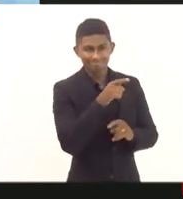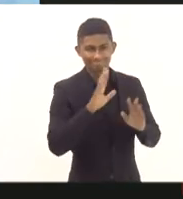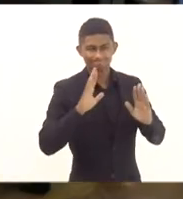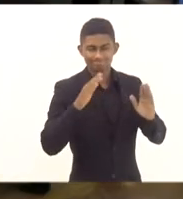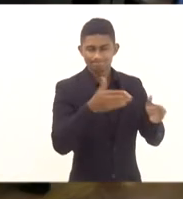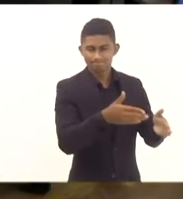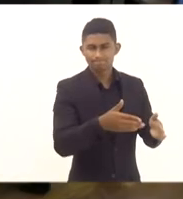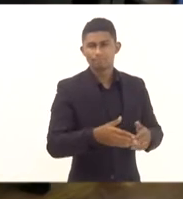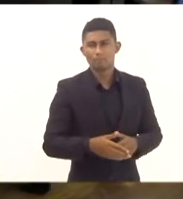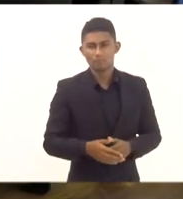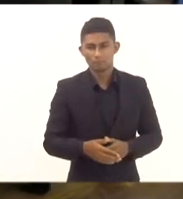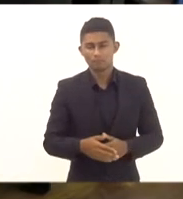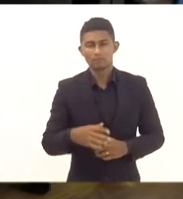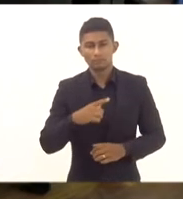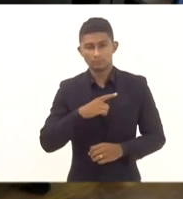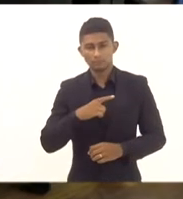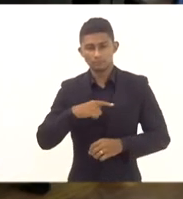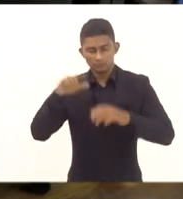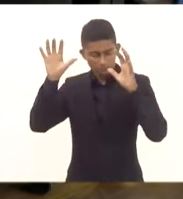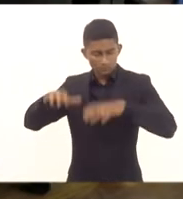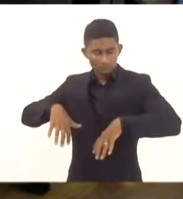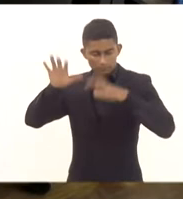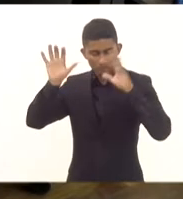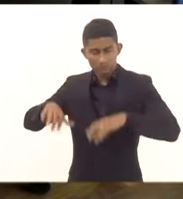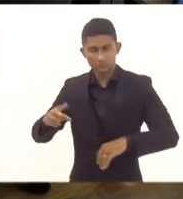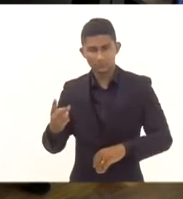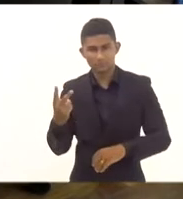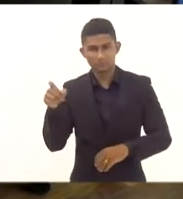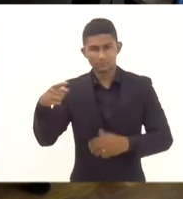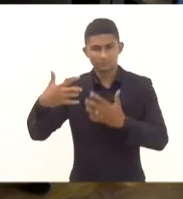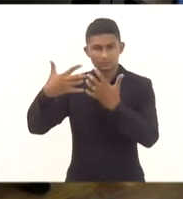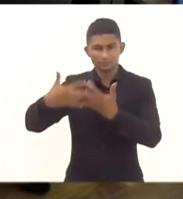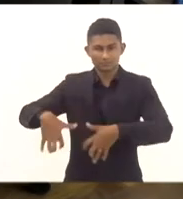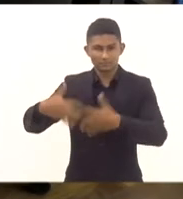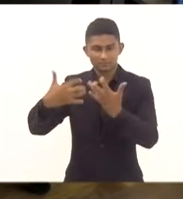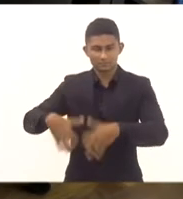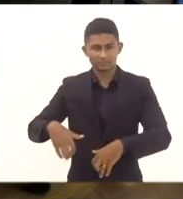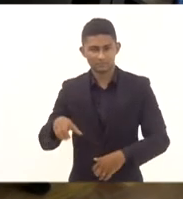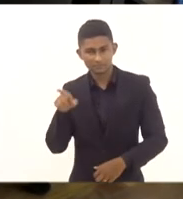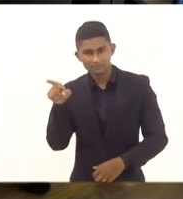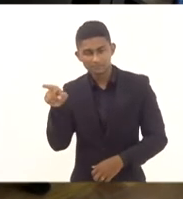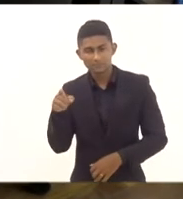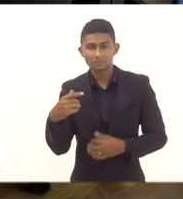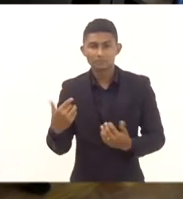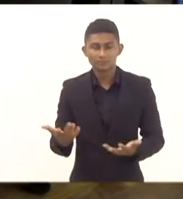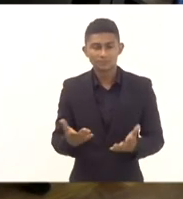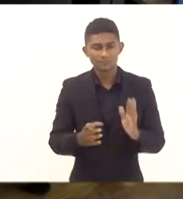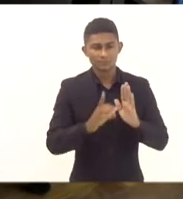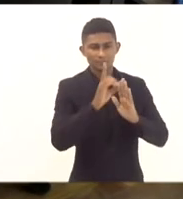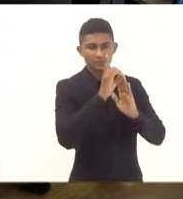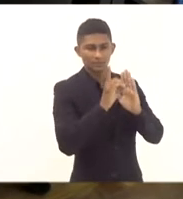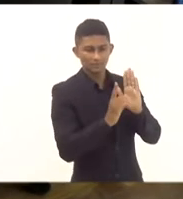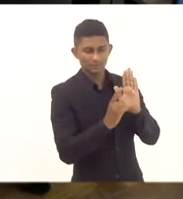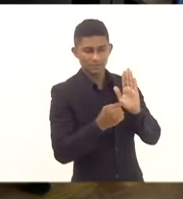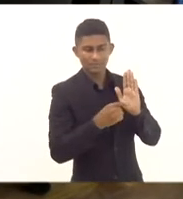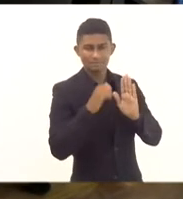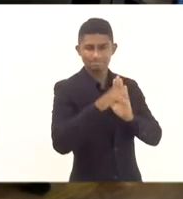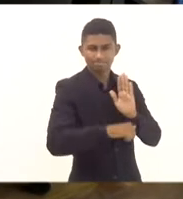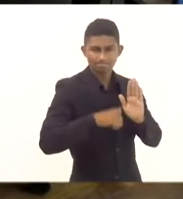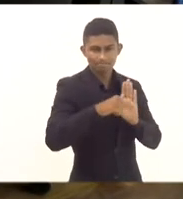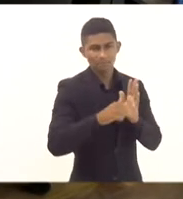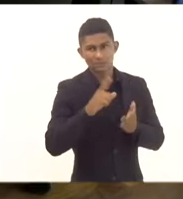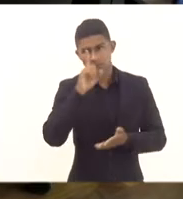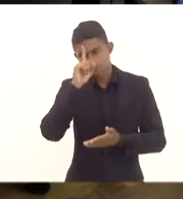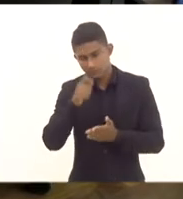recentemente as duas chuvas em Petrópolis de mandaram mudança de decreto alcançados pelo são